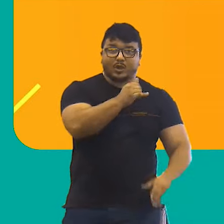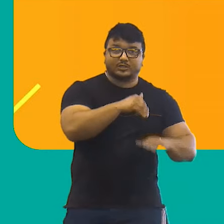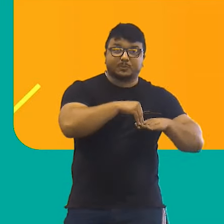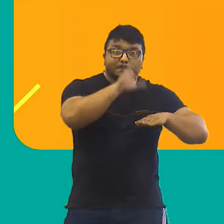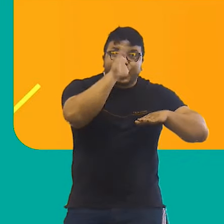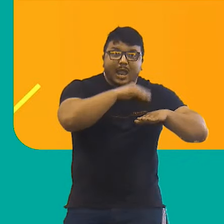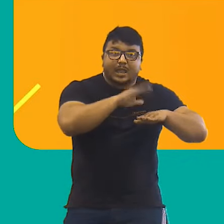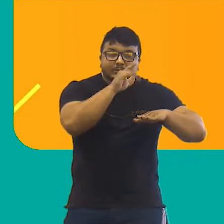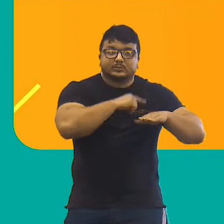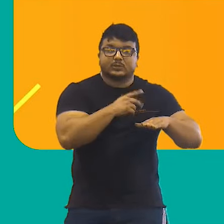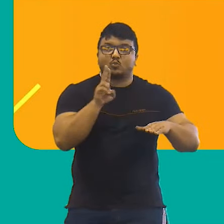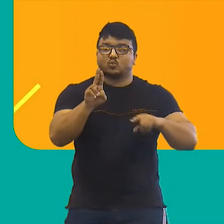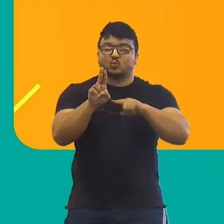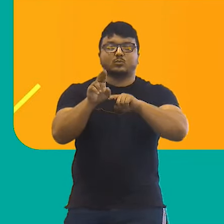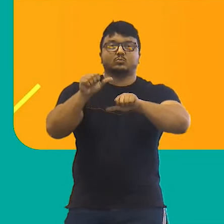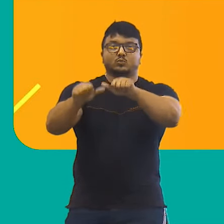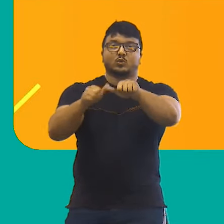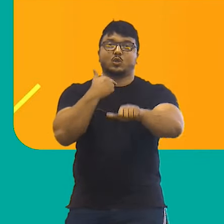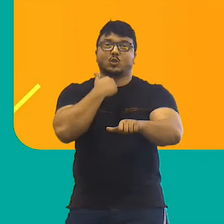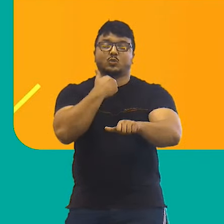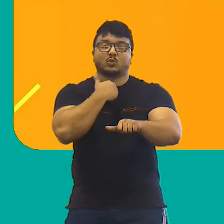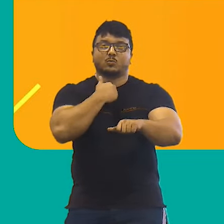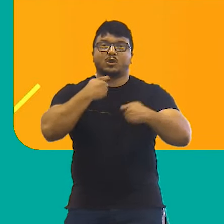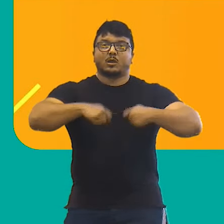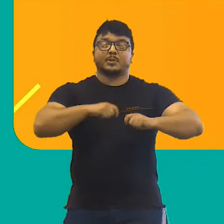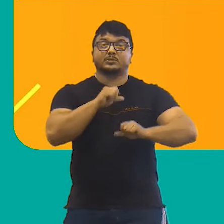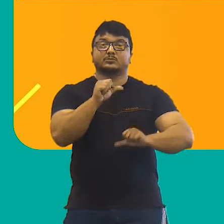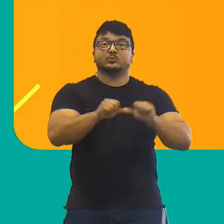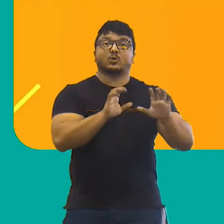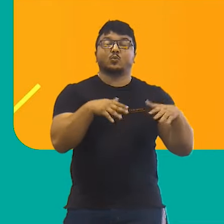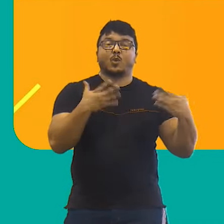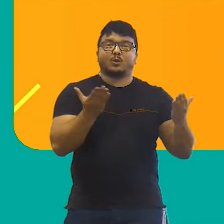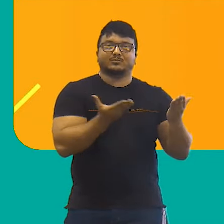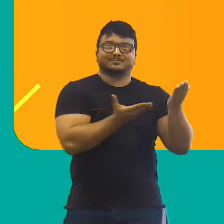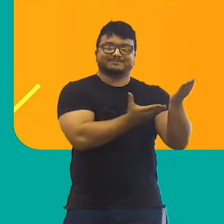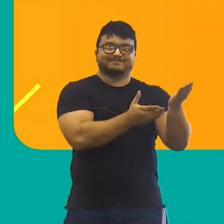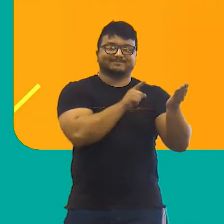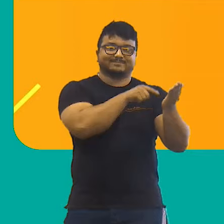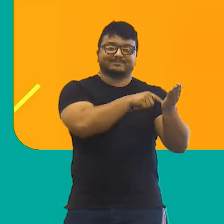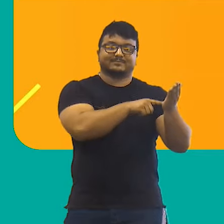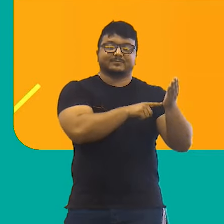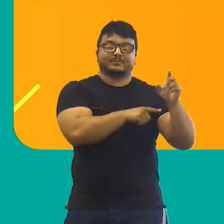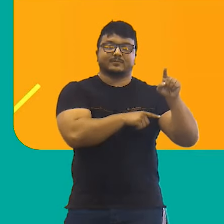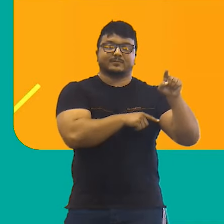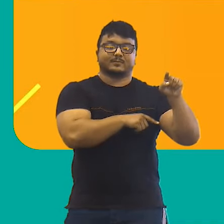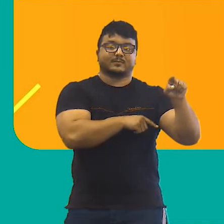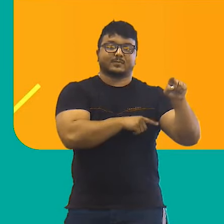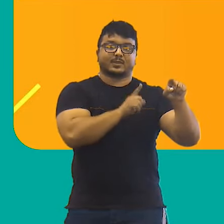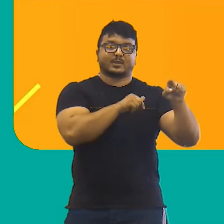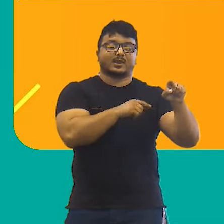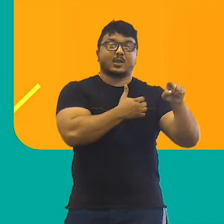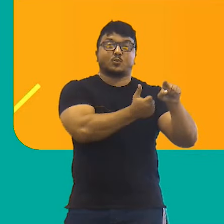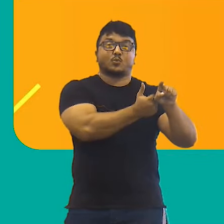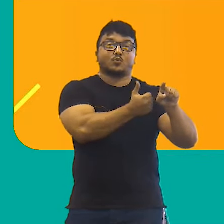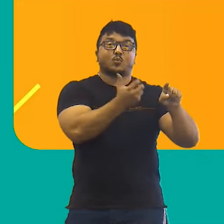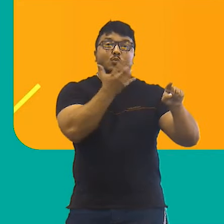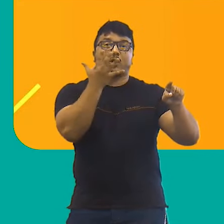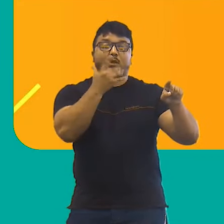posso mexer no U, o que deve acontecer com o tanto que